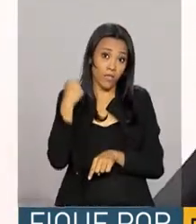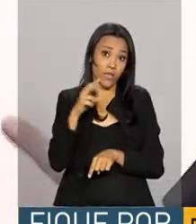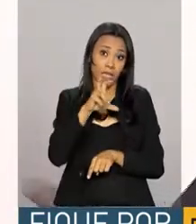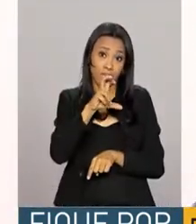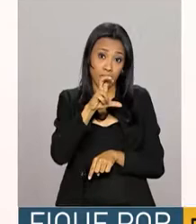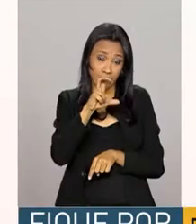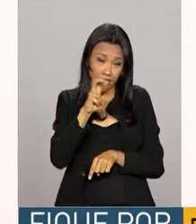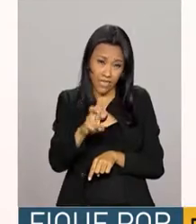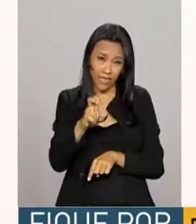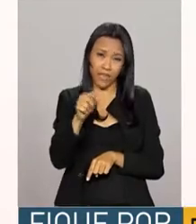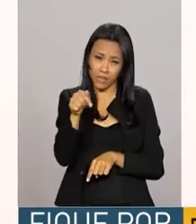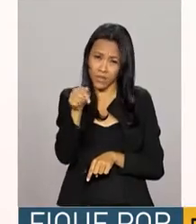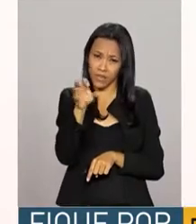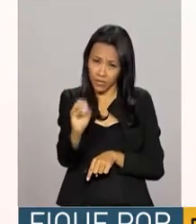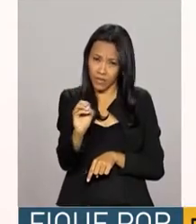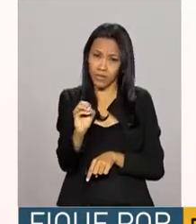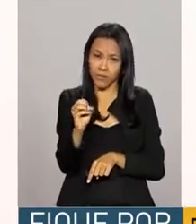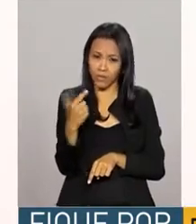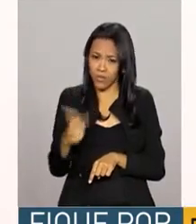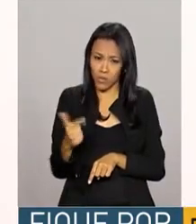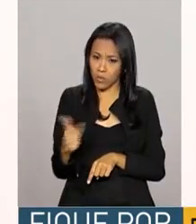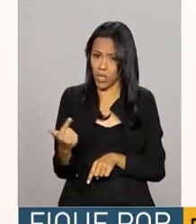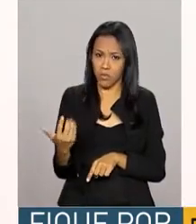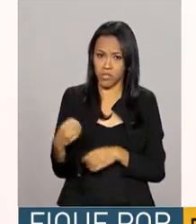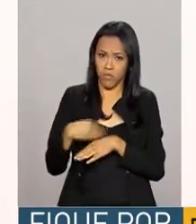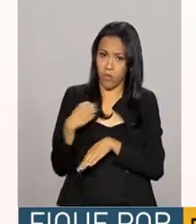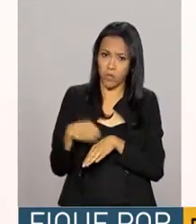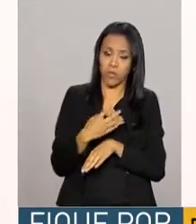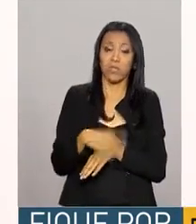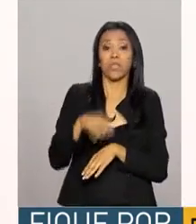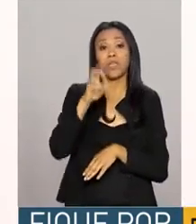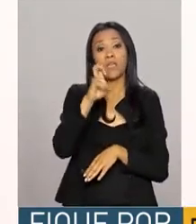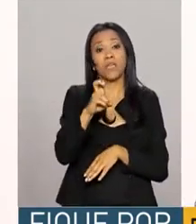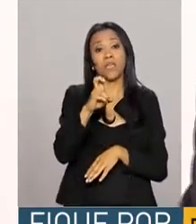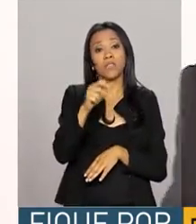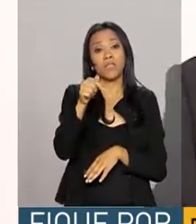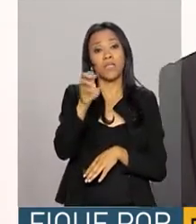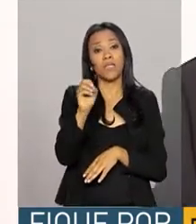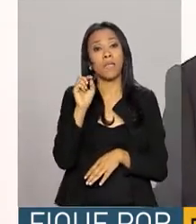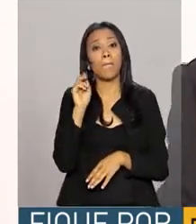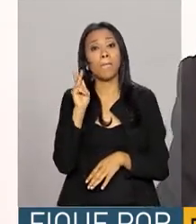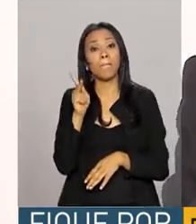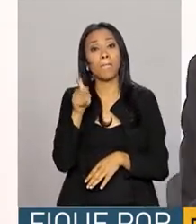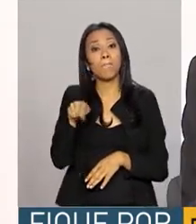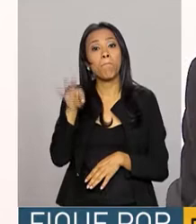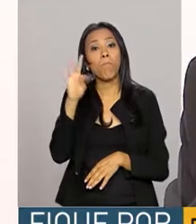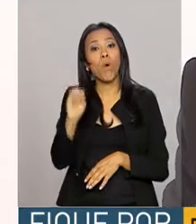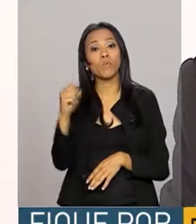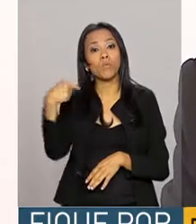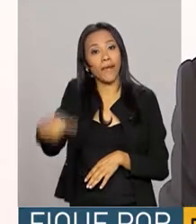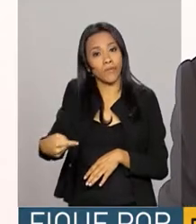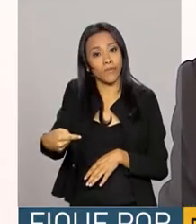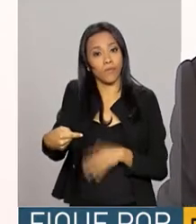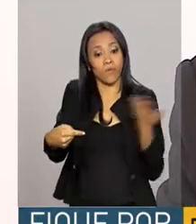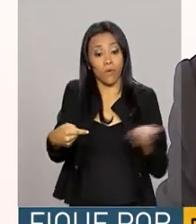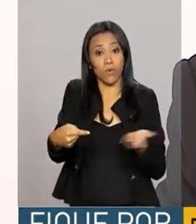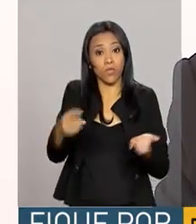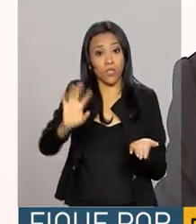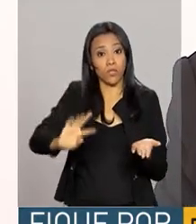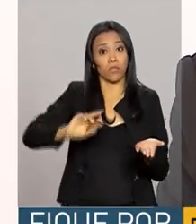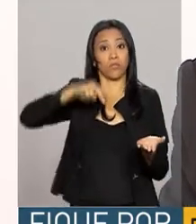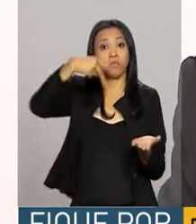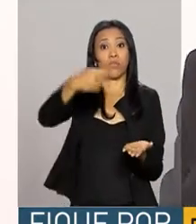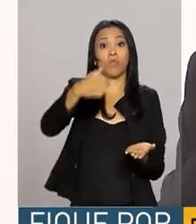padilha 570 lá não têm estado aqui 570 pontos negativos hoje está em 200 e